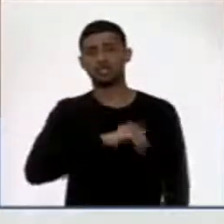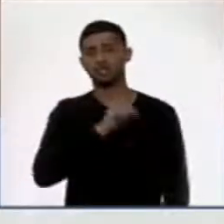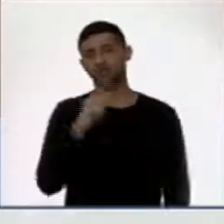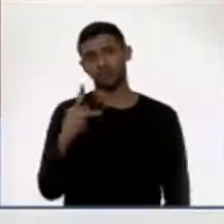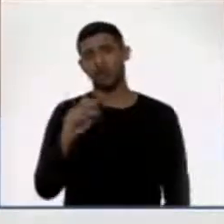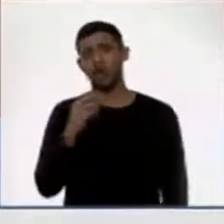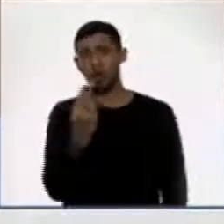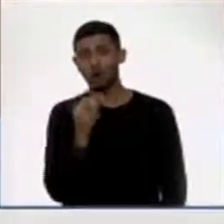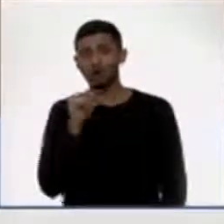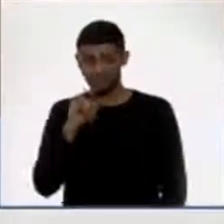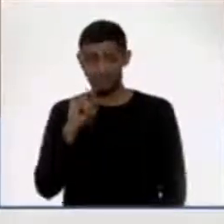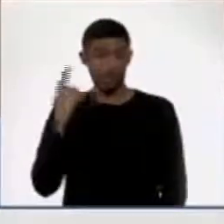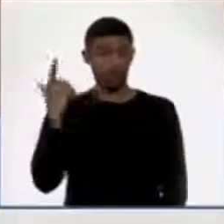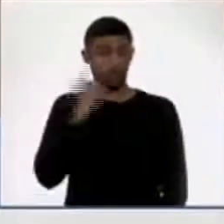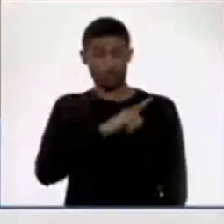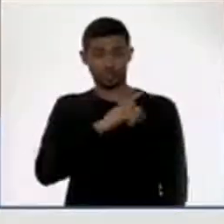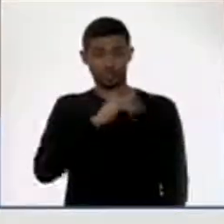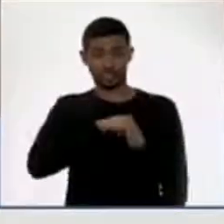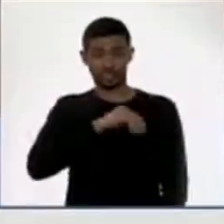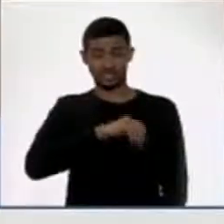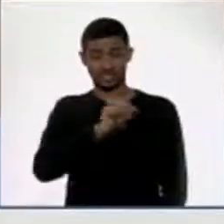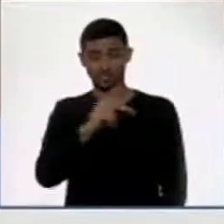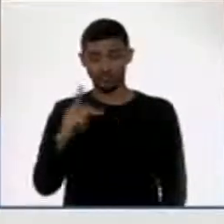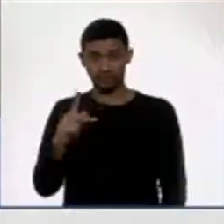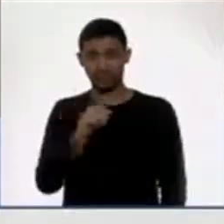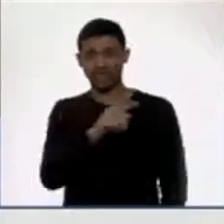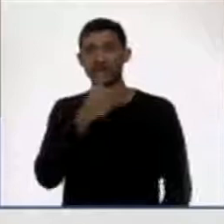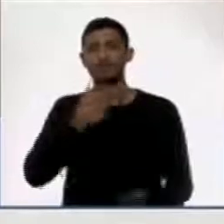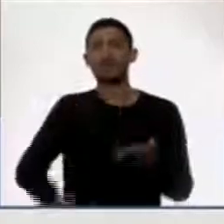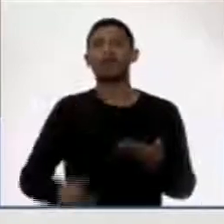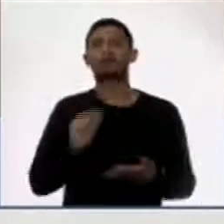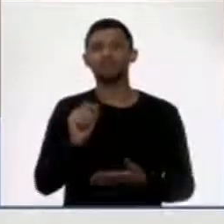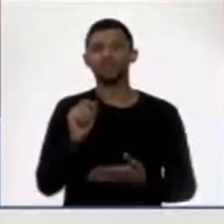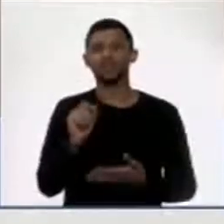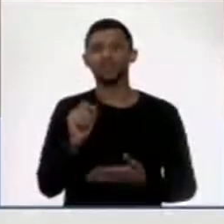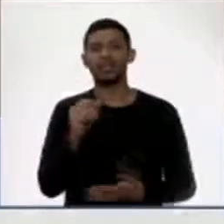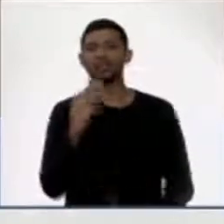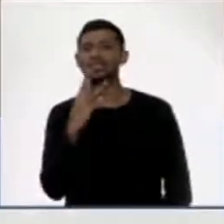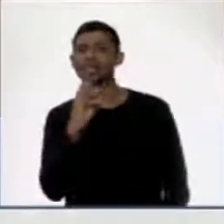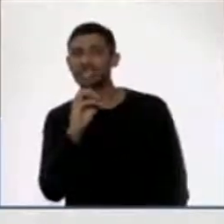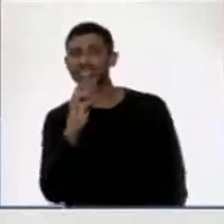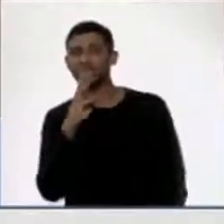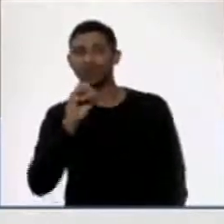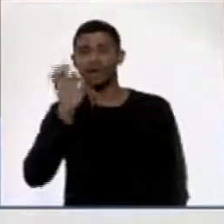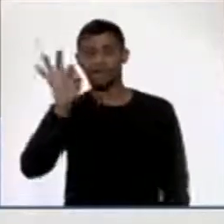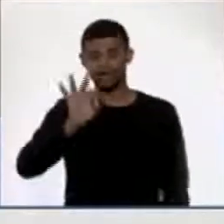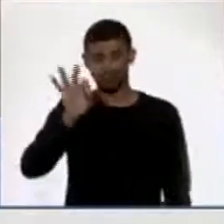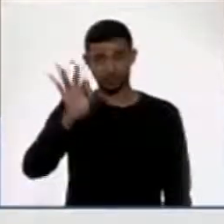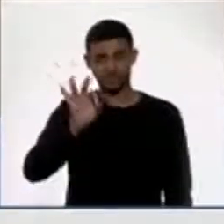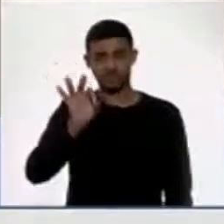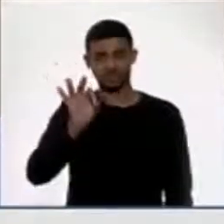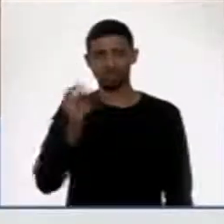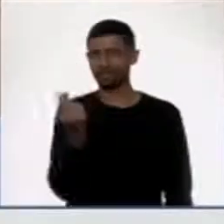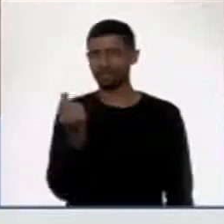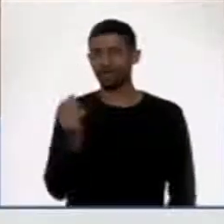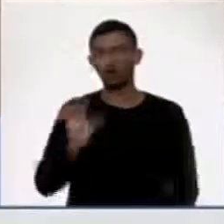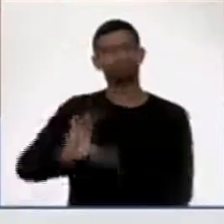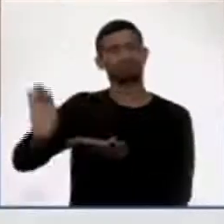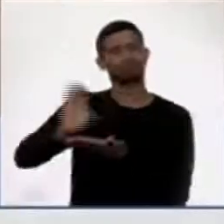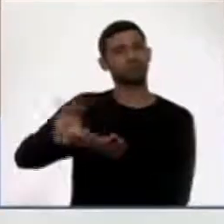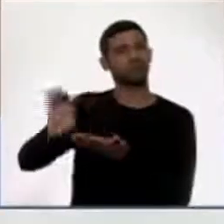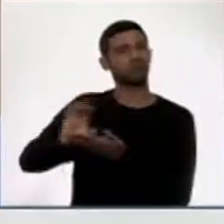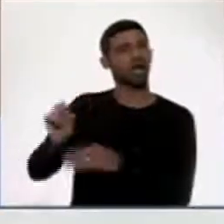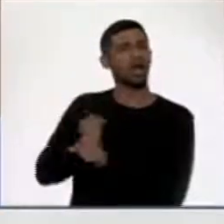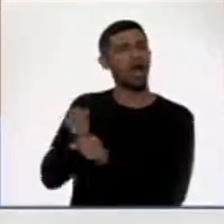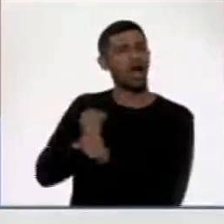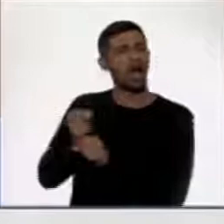se aposentar, vai perder 20, 30, 40% do valor que contribuiu. Então, um